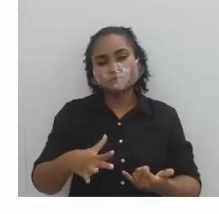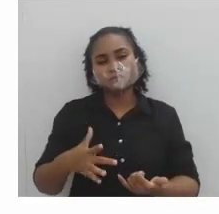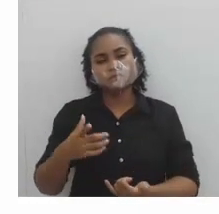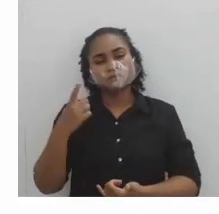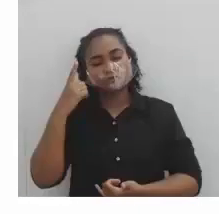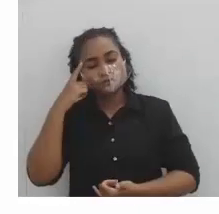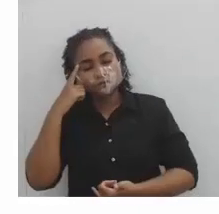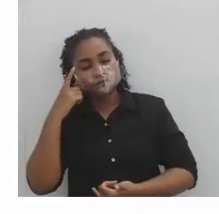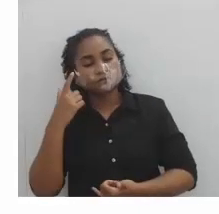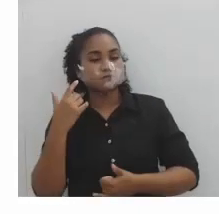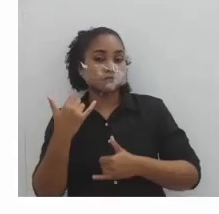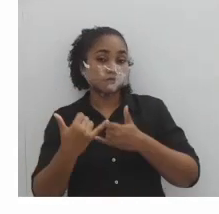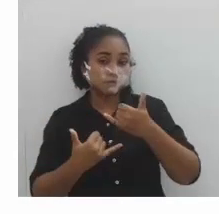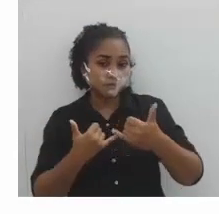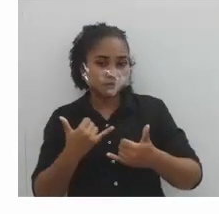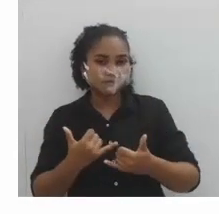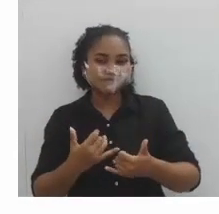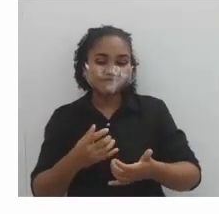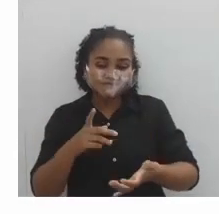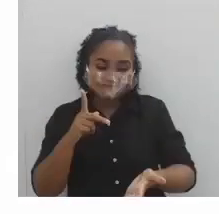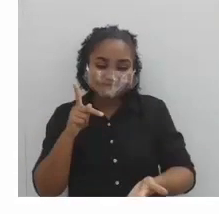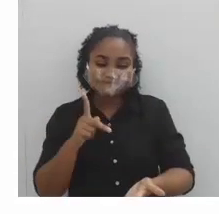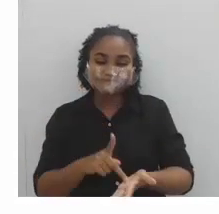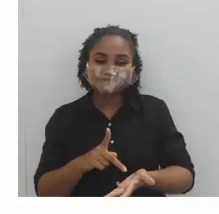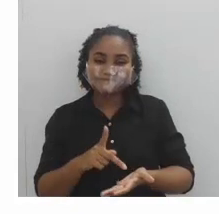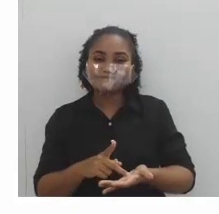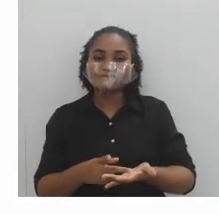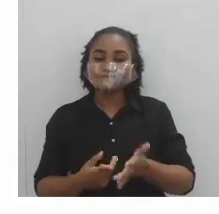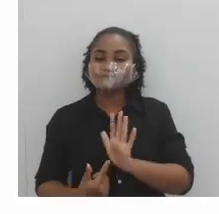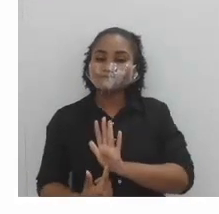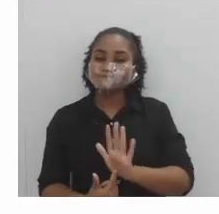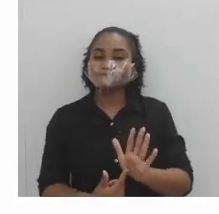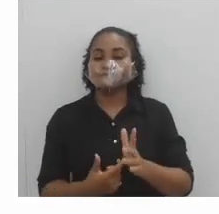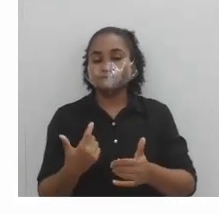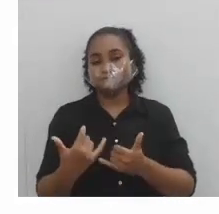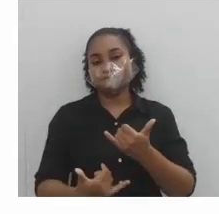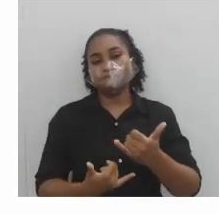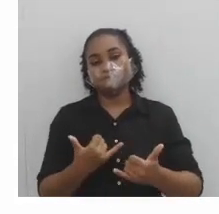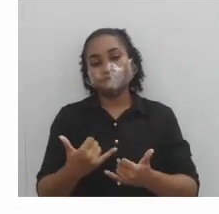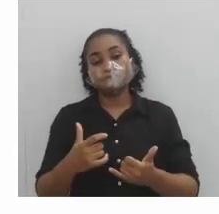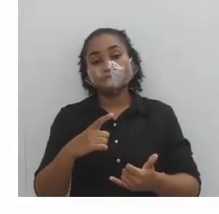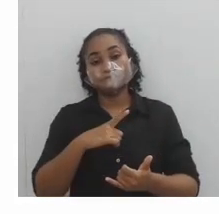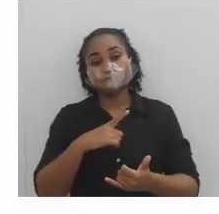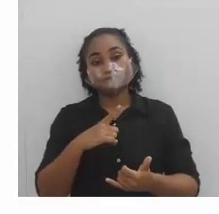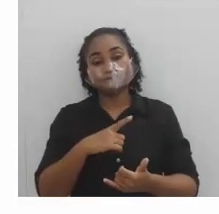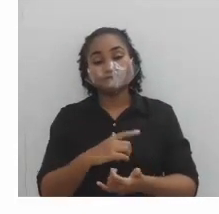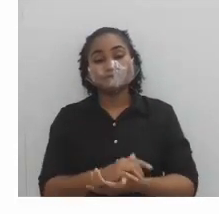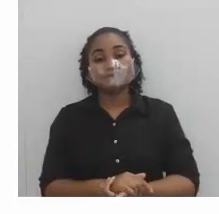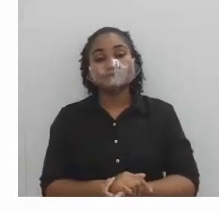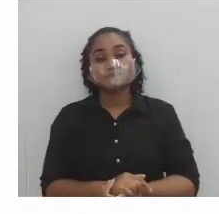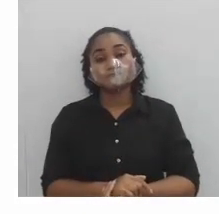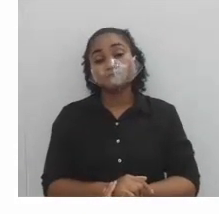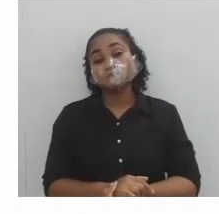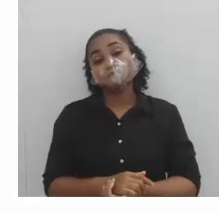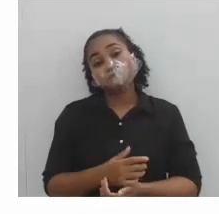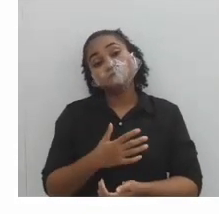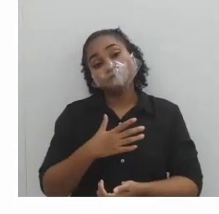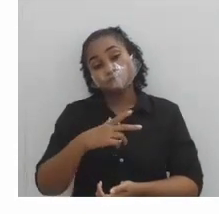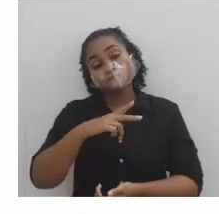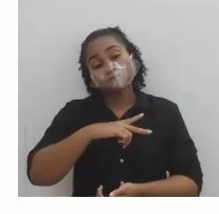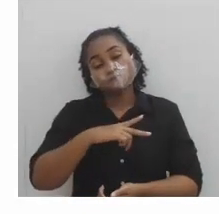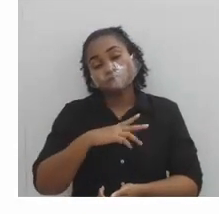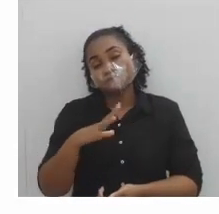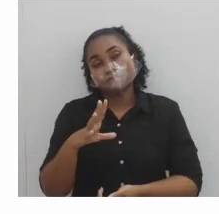questão lúdica, muito forte, de brincar. Eles têm essa questão também, que eu particularmente sou